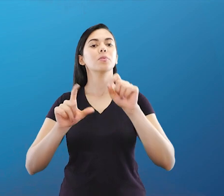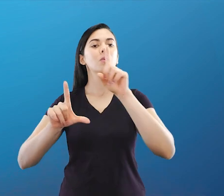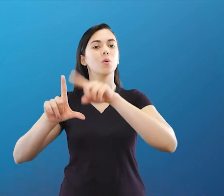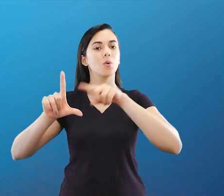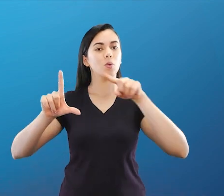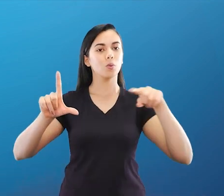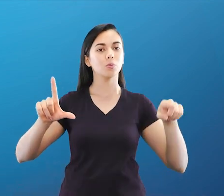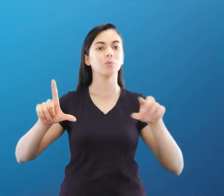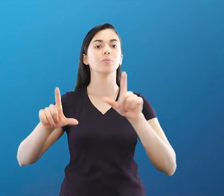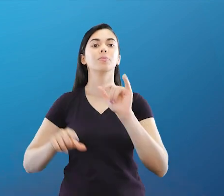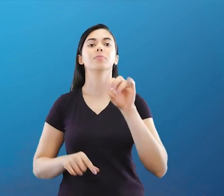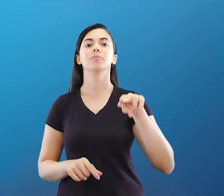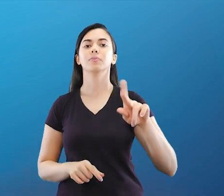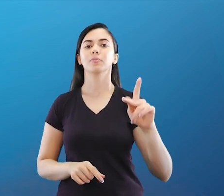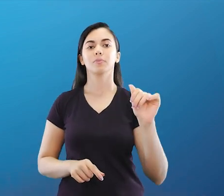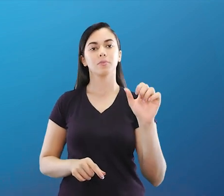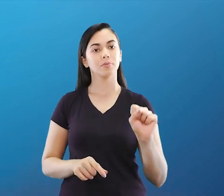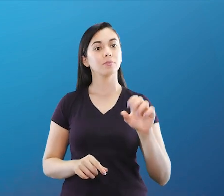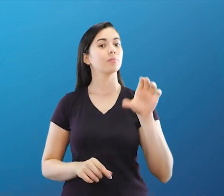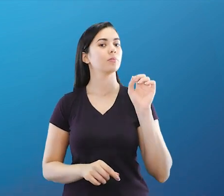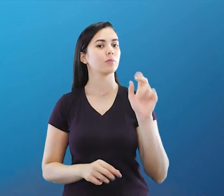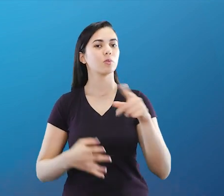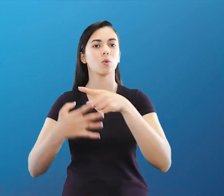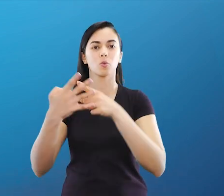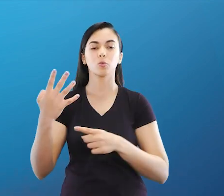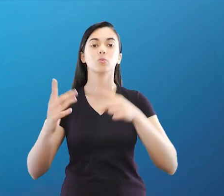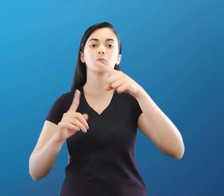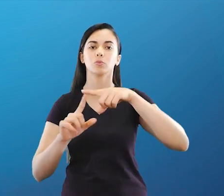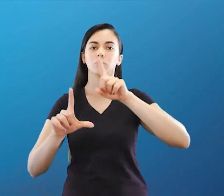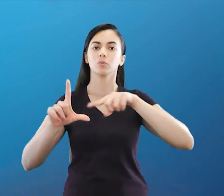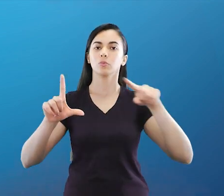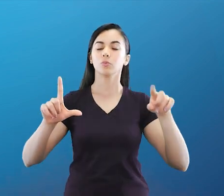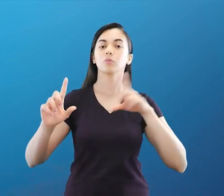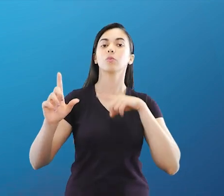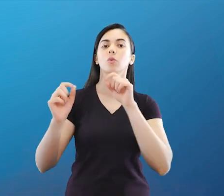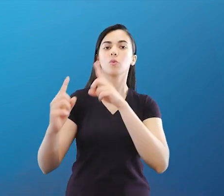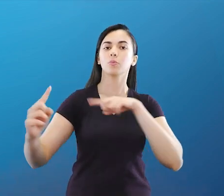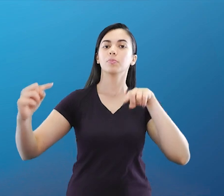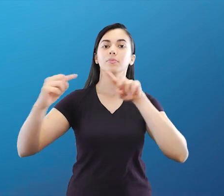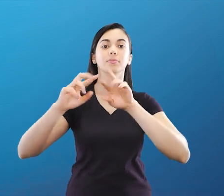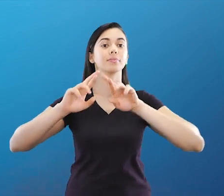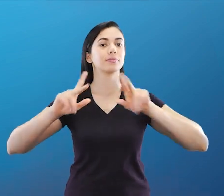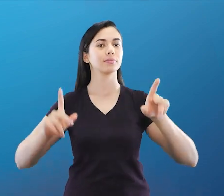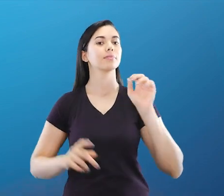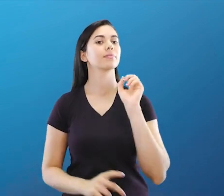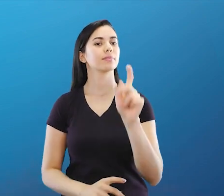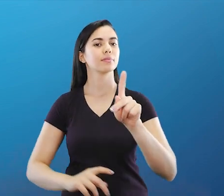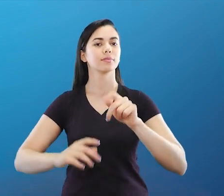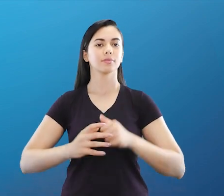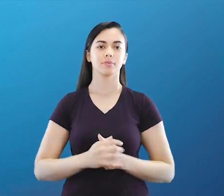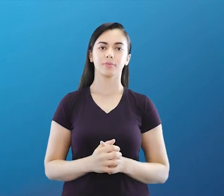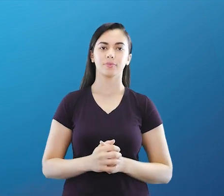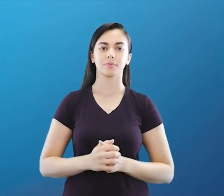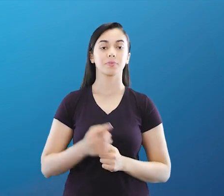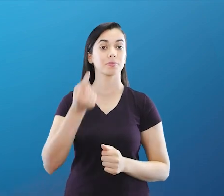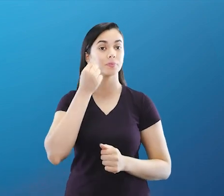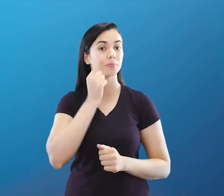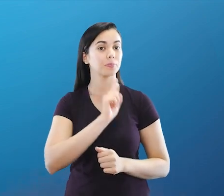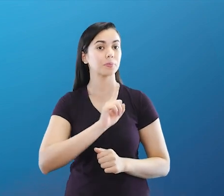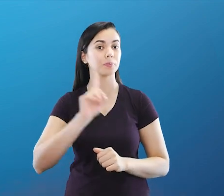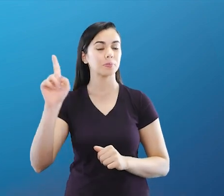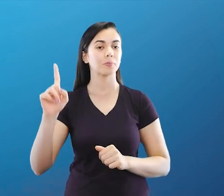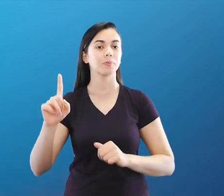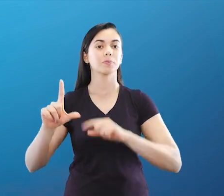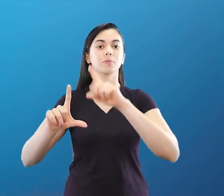o gráfico de linhas. Cada um desses gráficos tem um objetivo diferente, tá bom? Olha